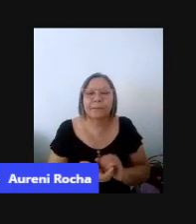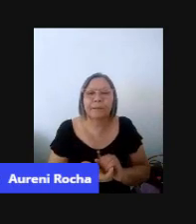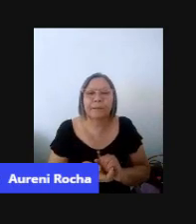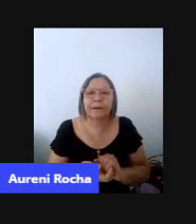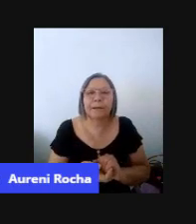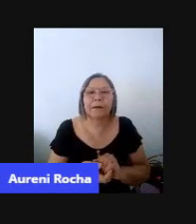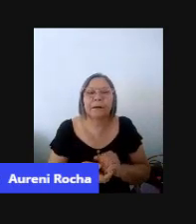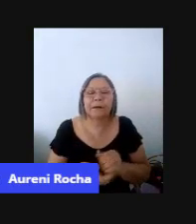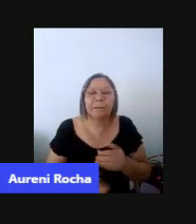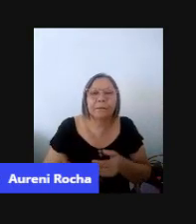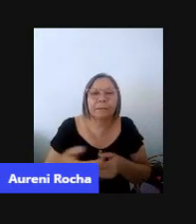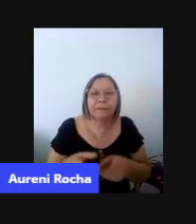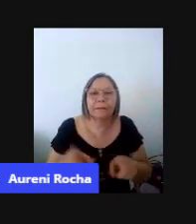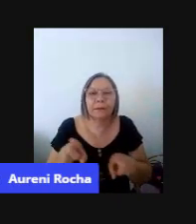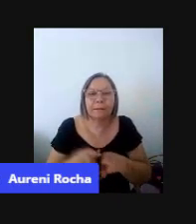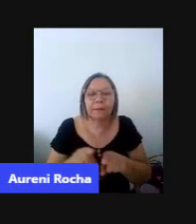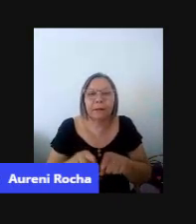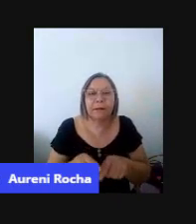o apicultor,